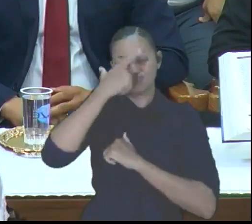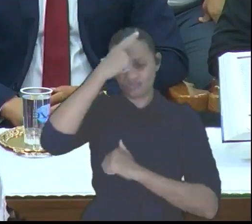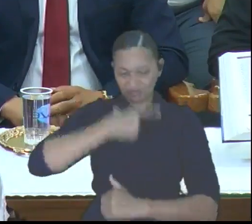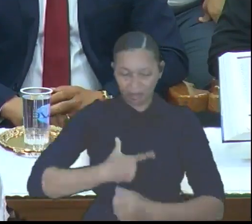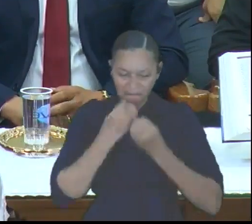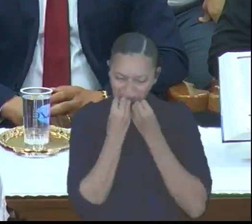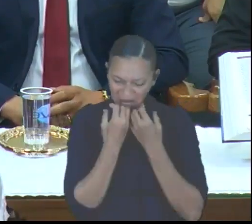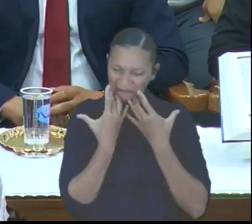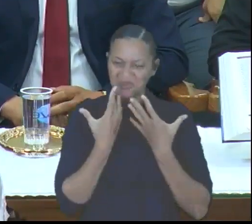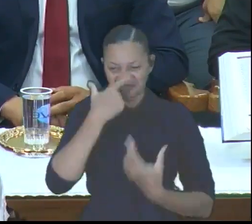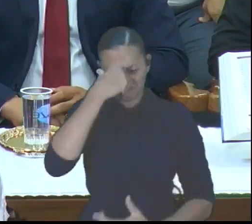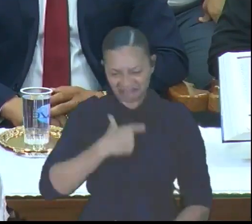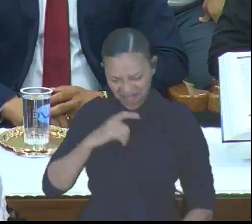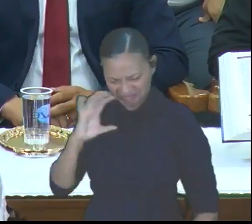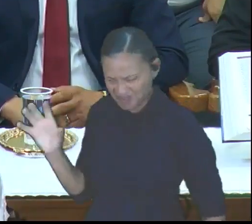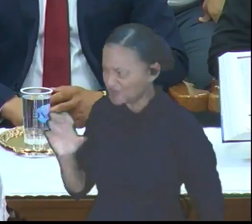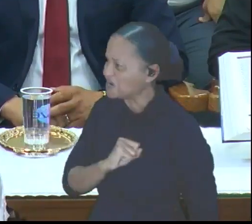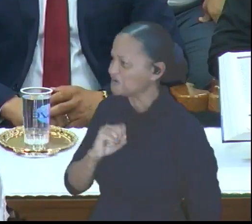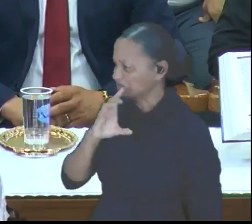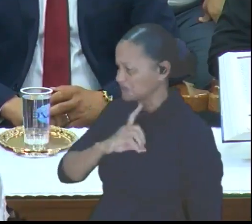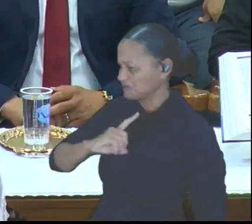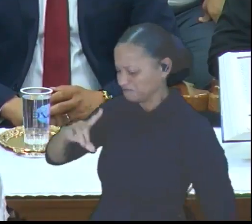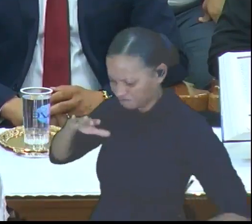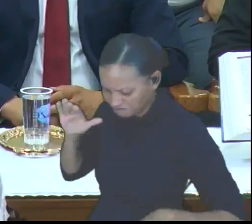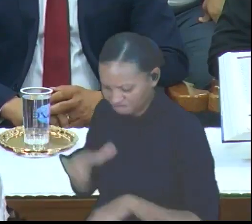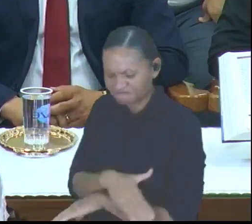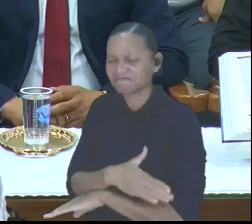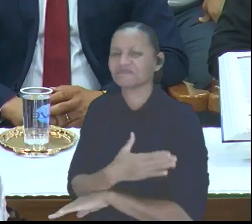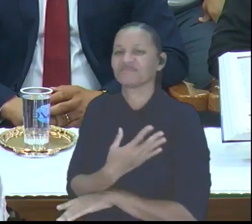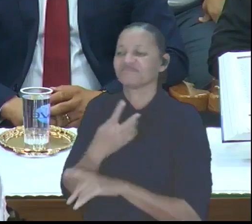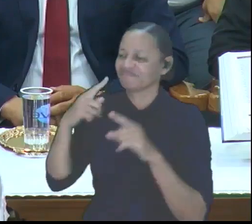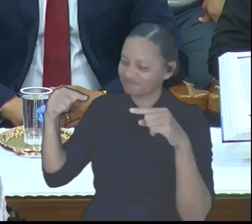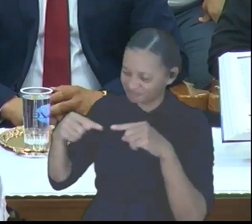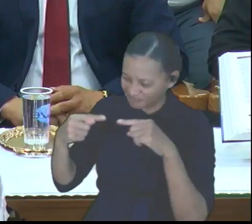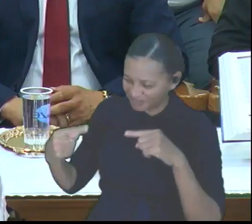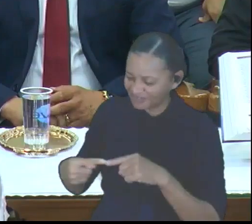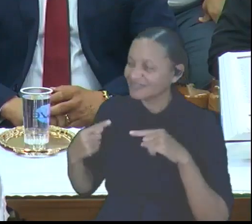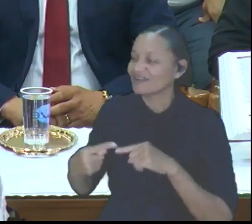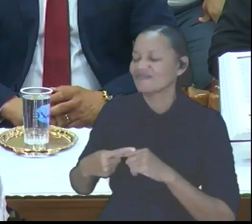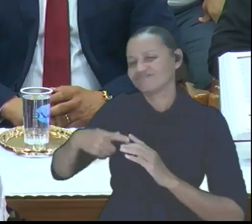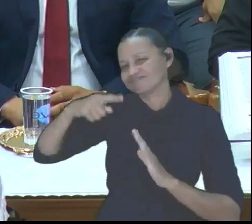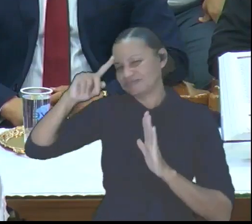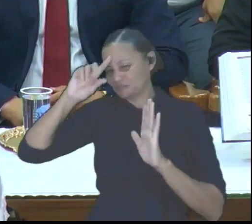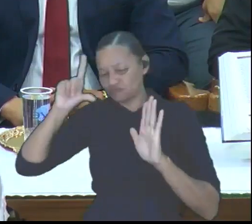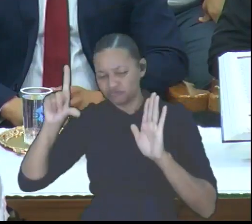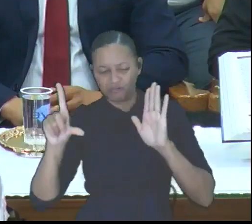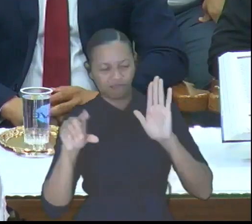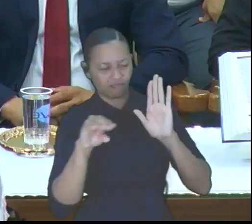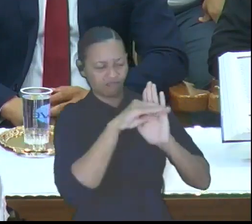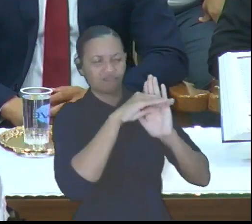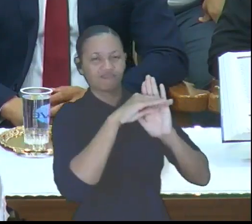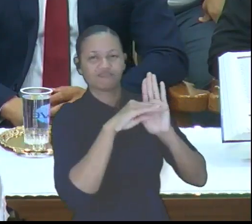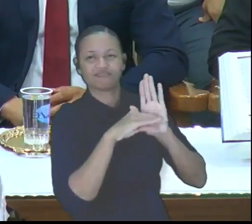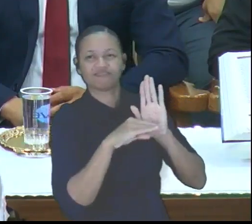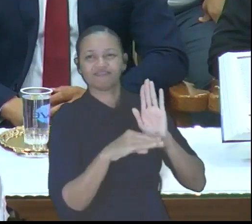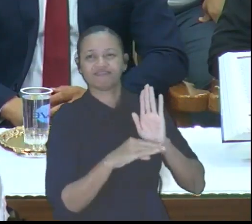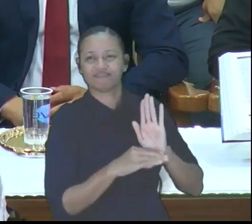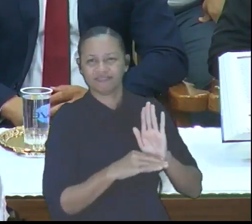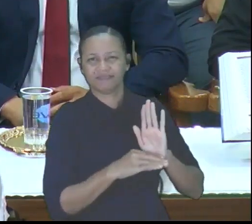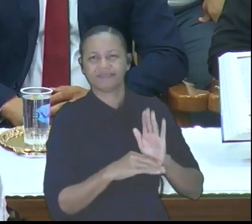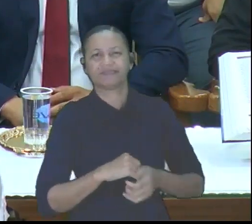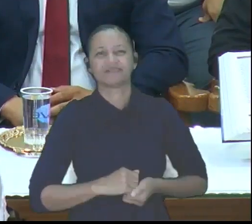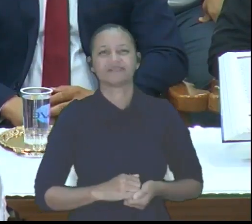daqueles que amam a Deus e estão subordinados ao seu decreto. Deus seja